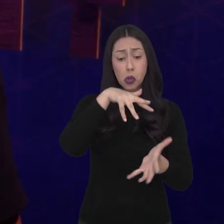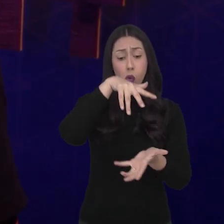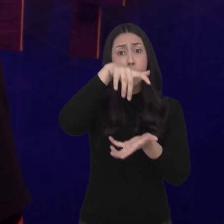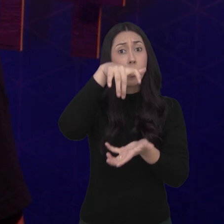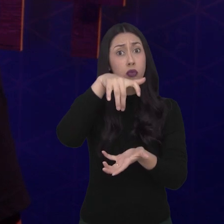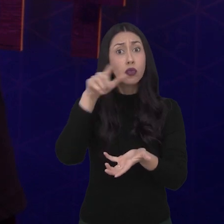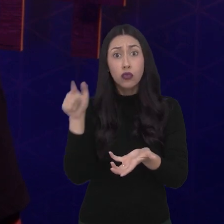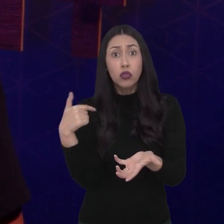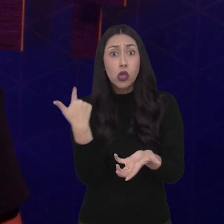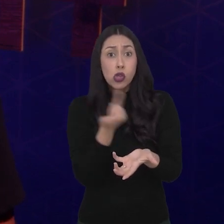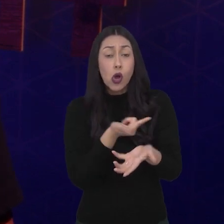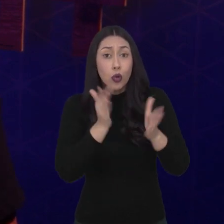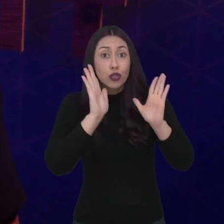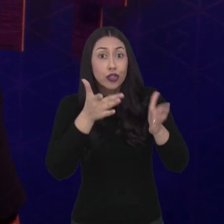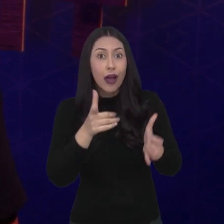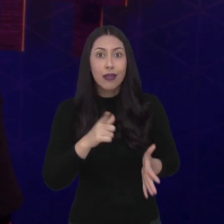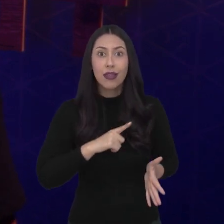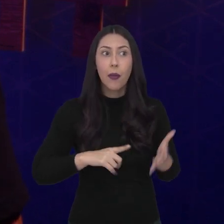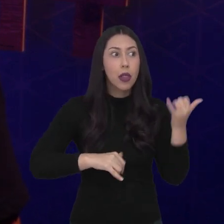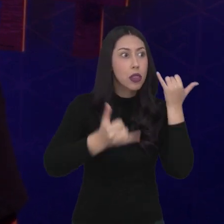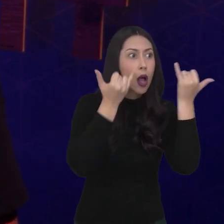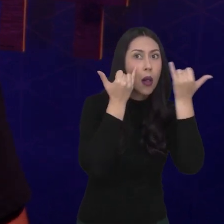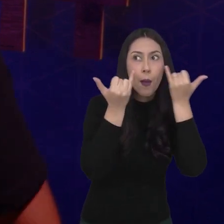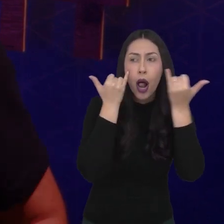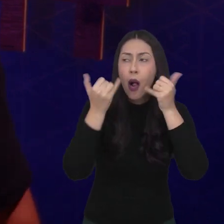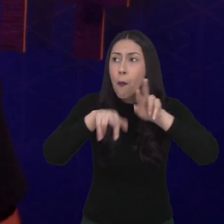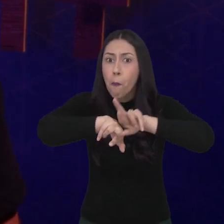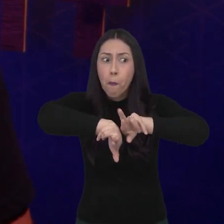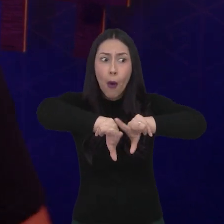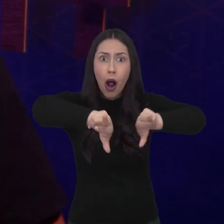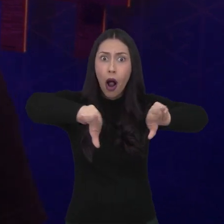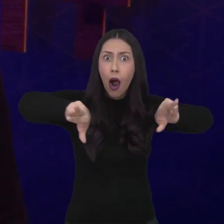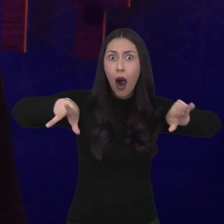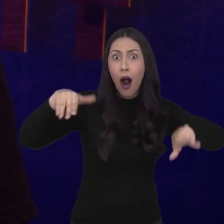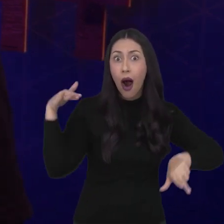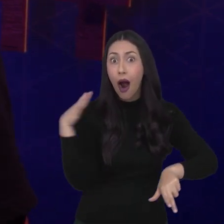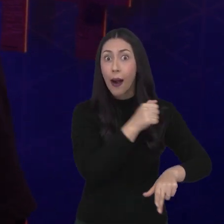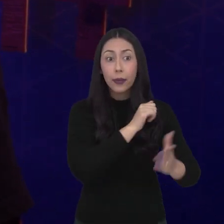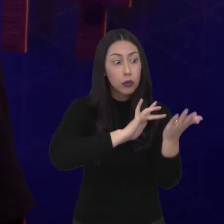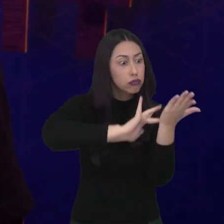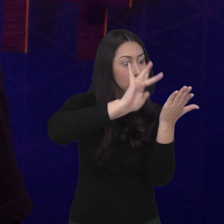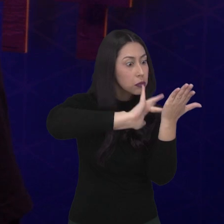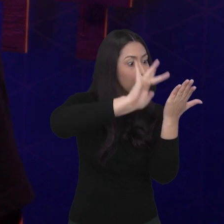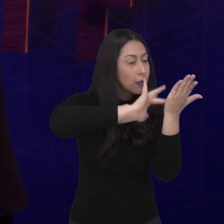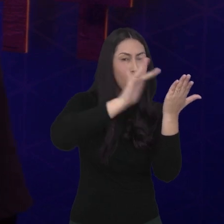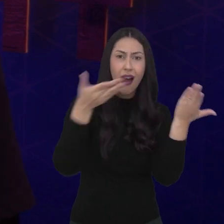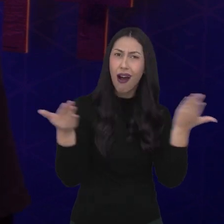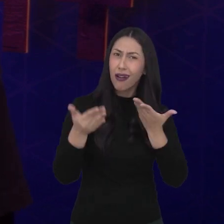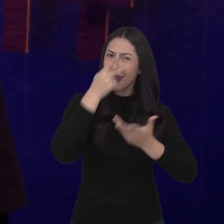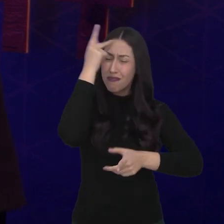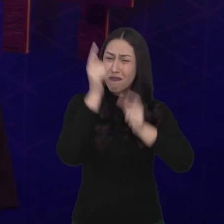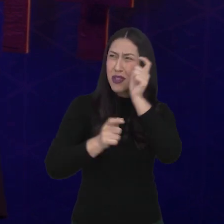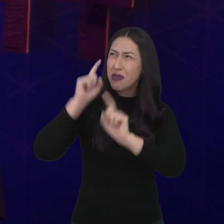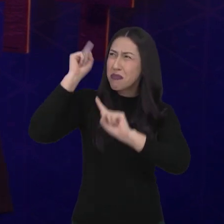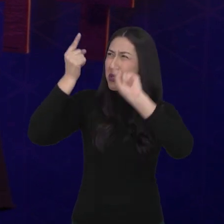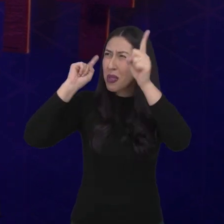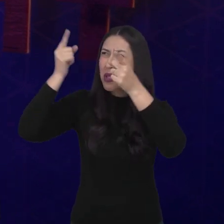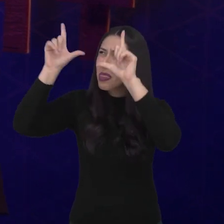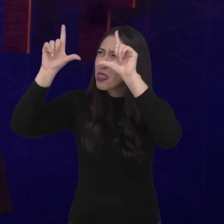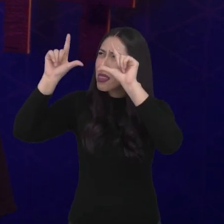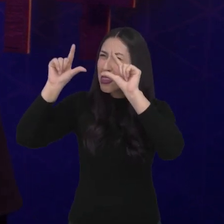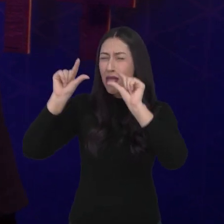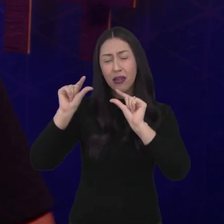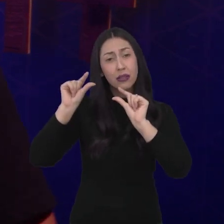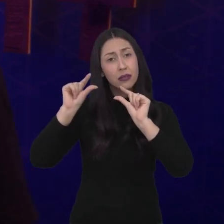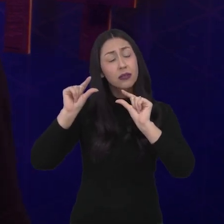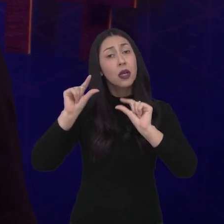um mundo onde podemos ter acesso a informações infinitas com apenas um clique, as pessoas estão ficando menos